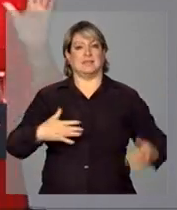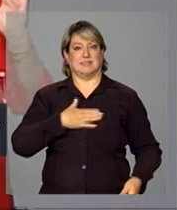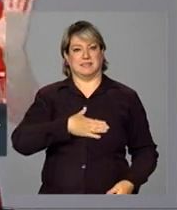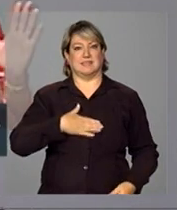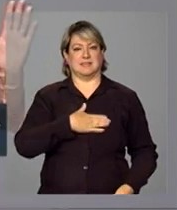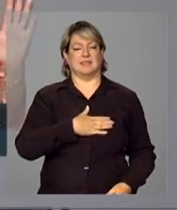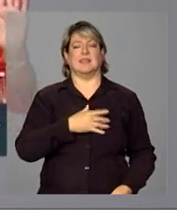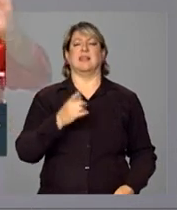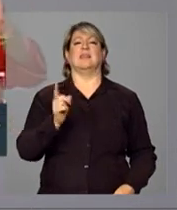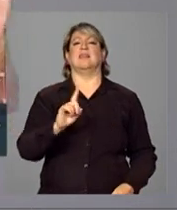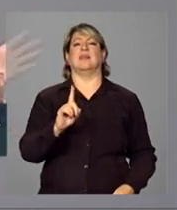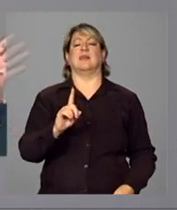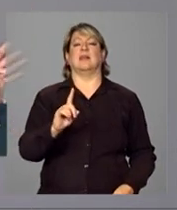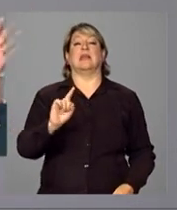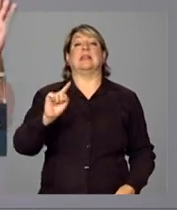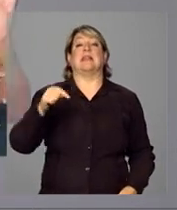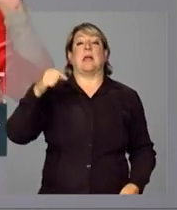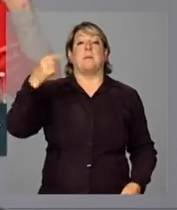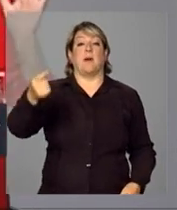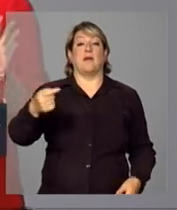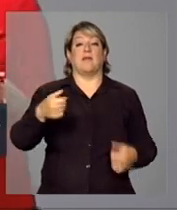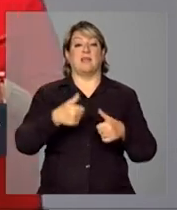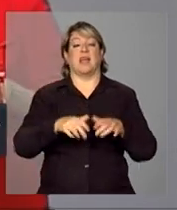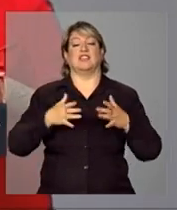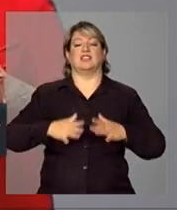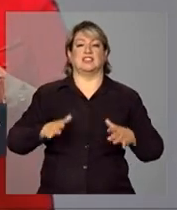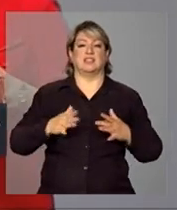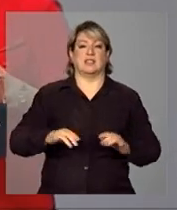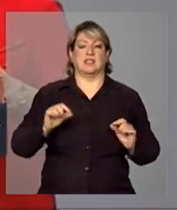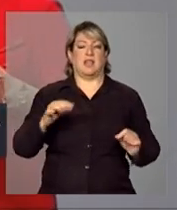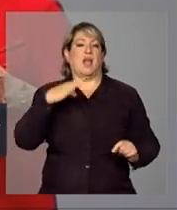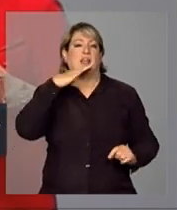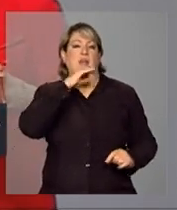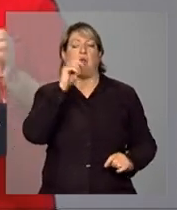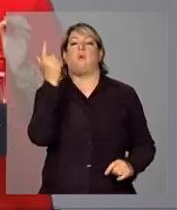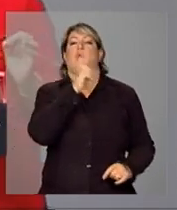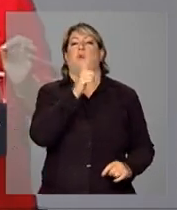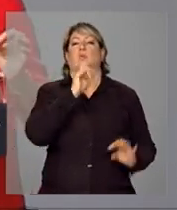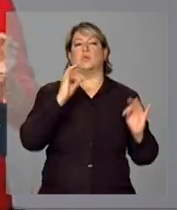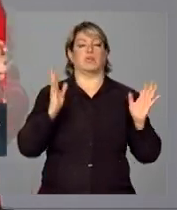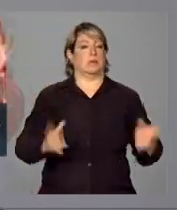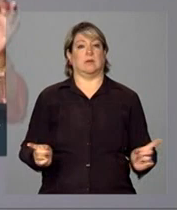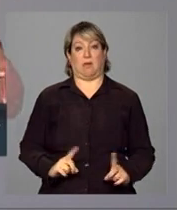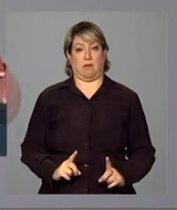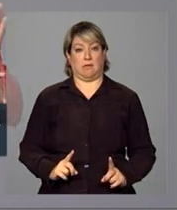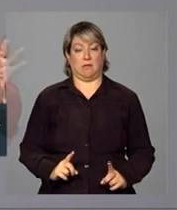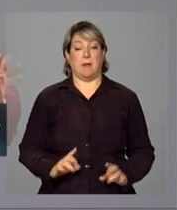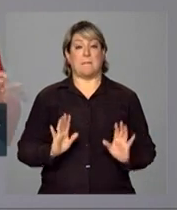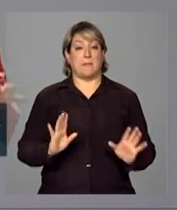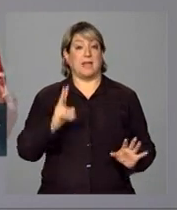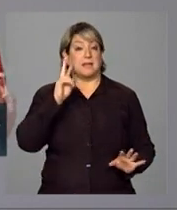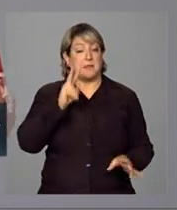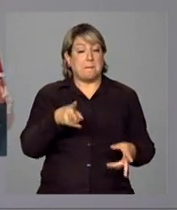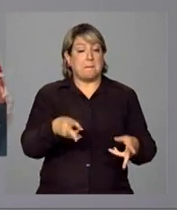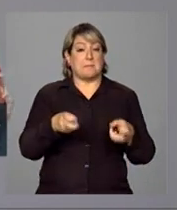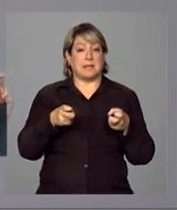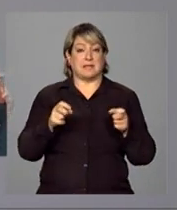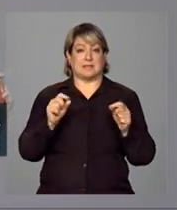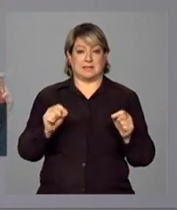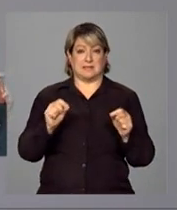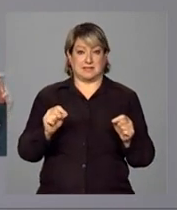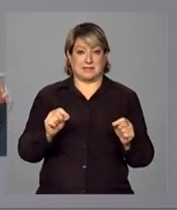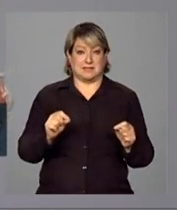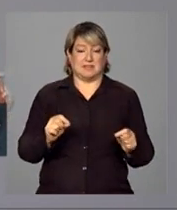Não para depois se descansar e achar que conquistou tudo, não. Mas para perceber